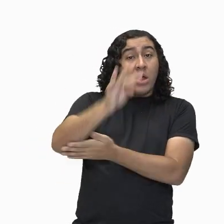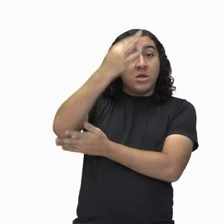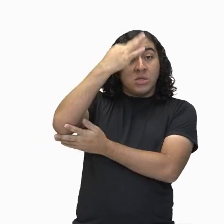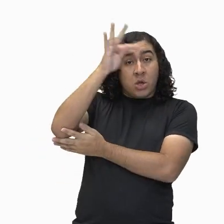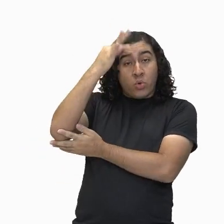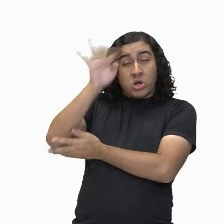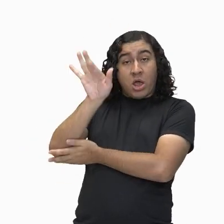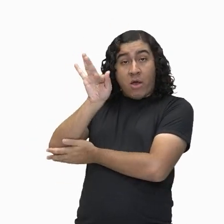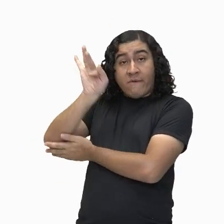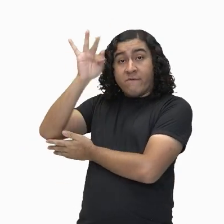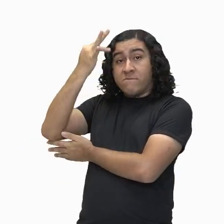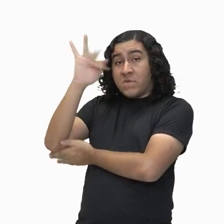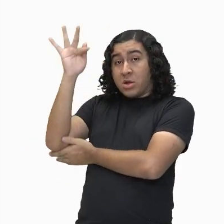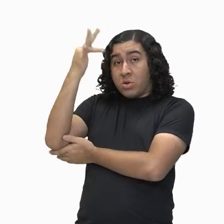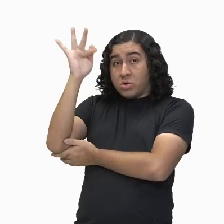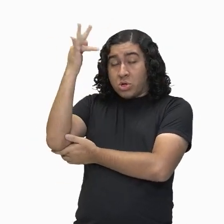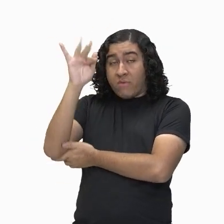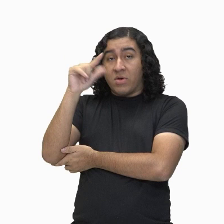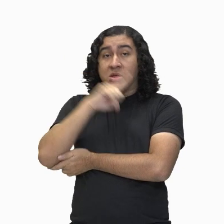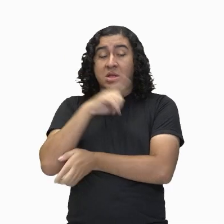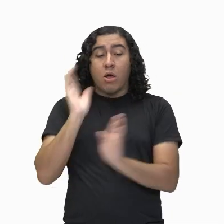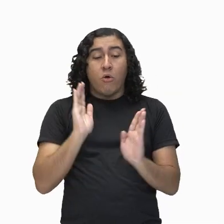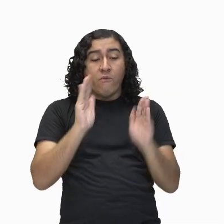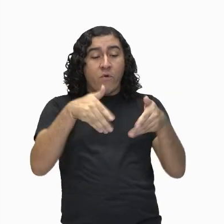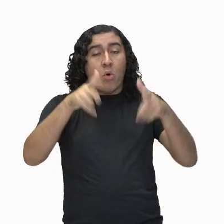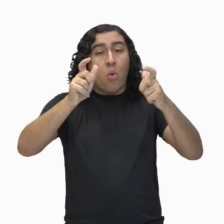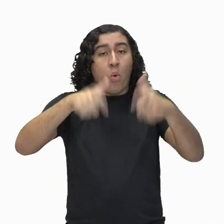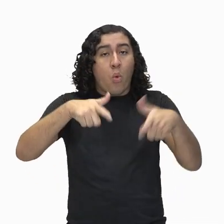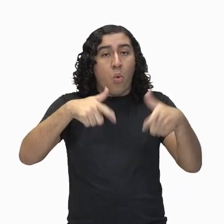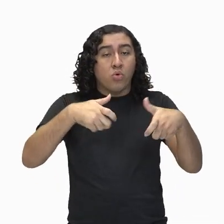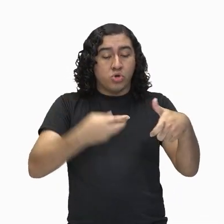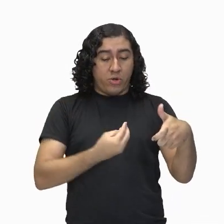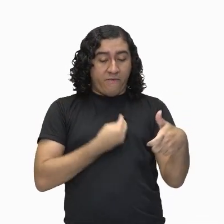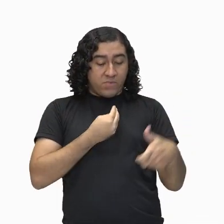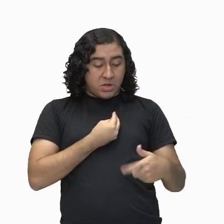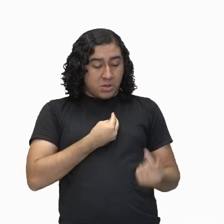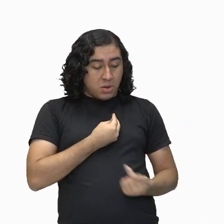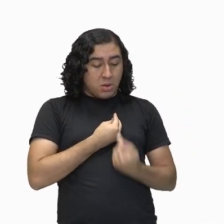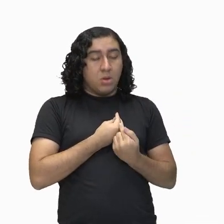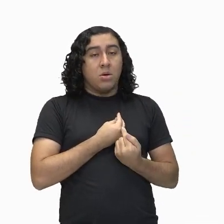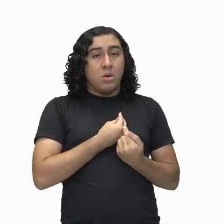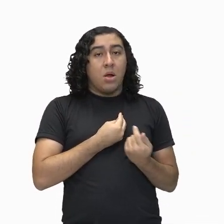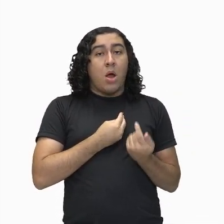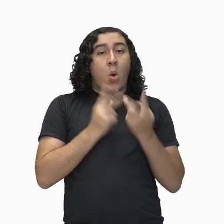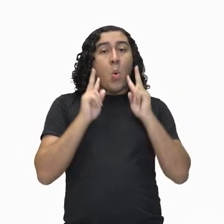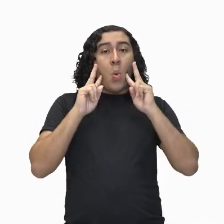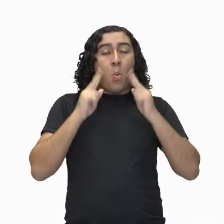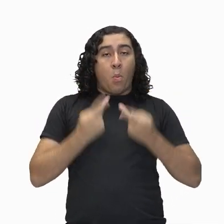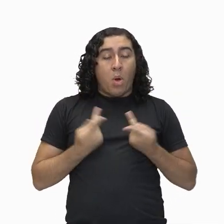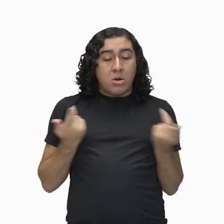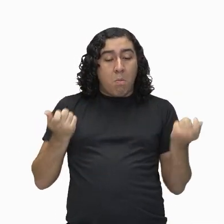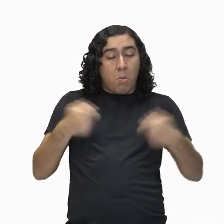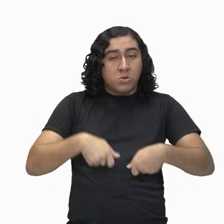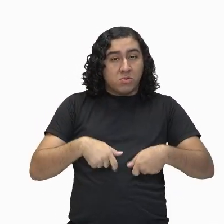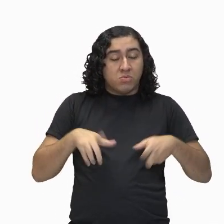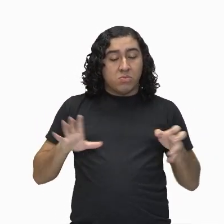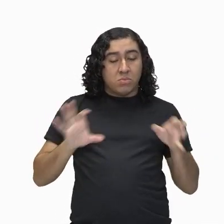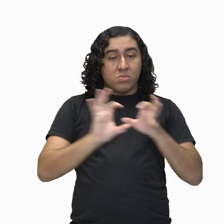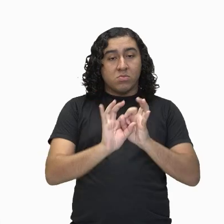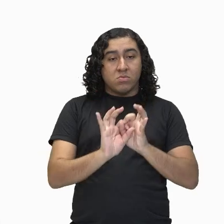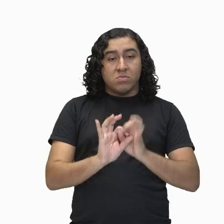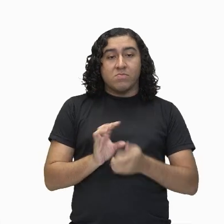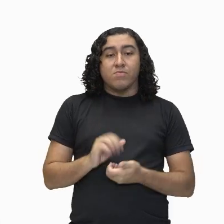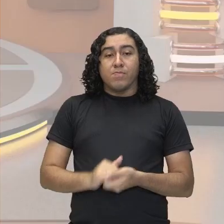tem foco na existência, isto é, na condição de existência